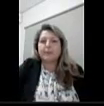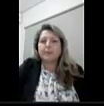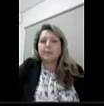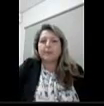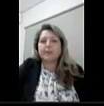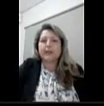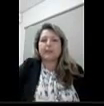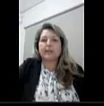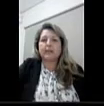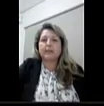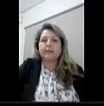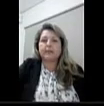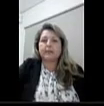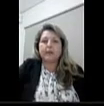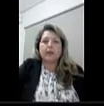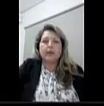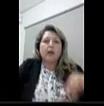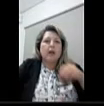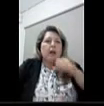Pode passar, Lívia.